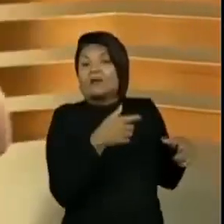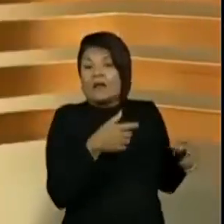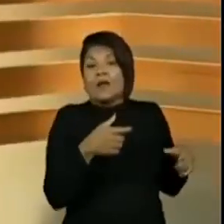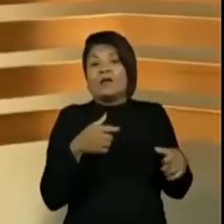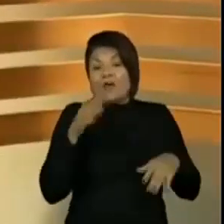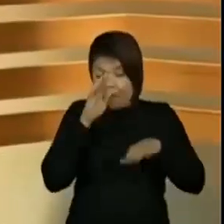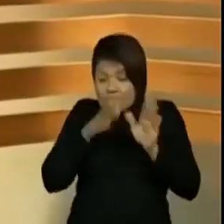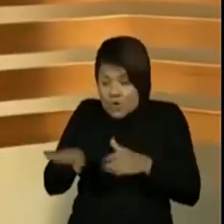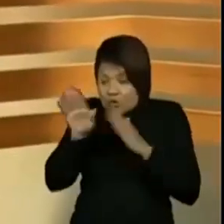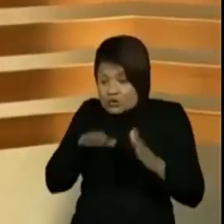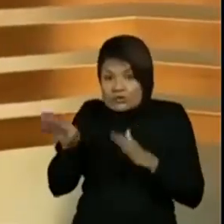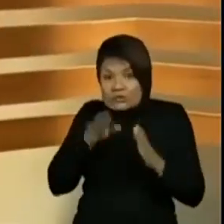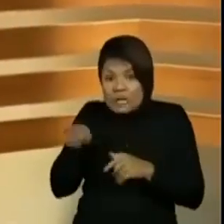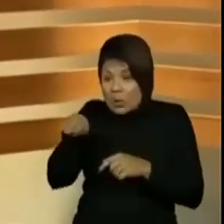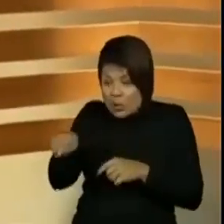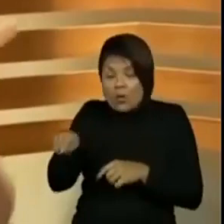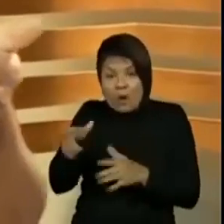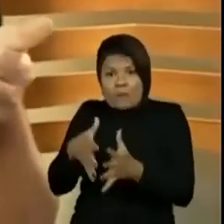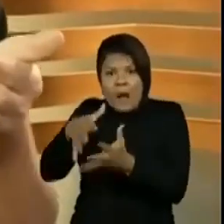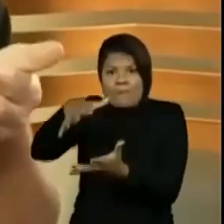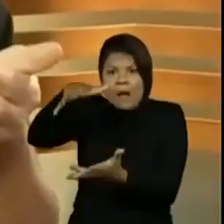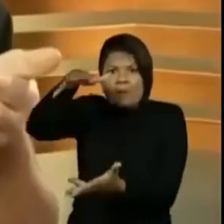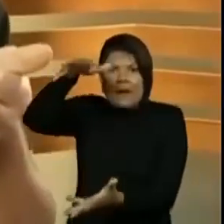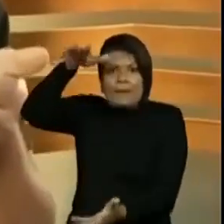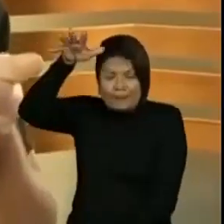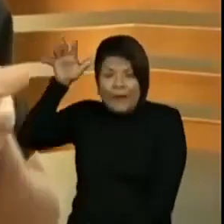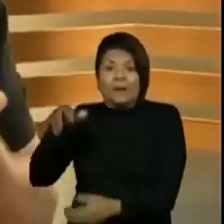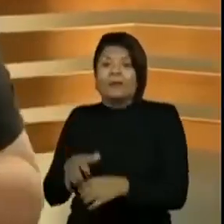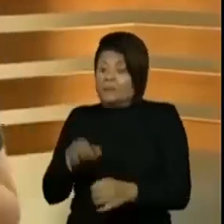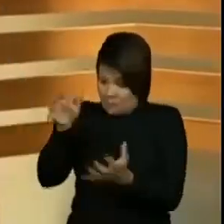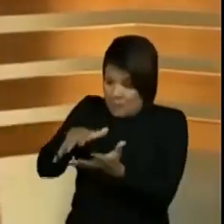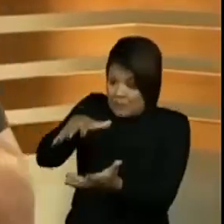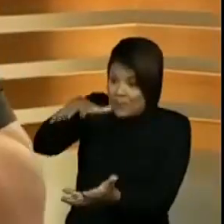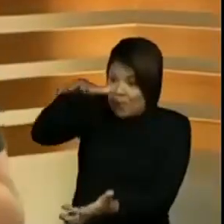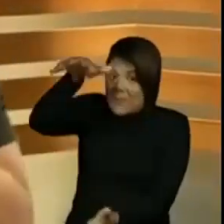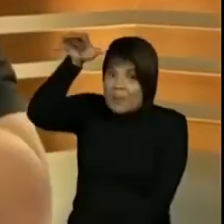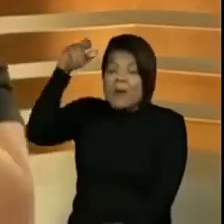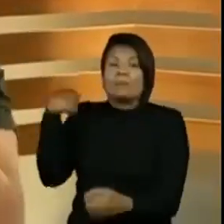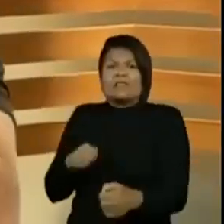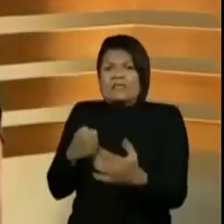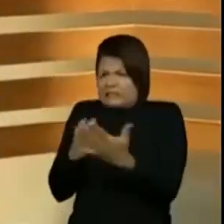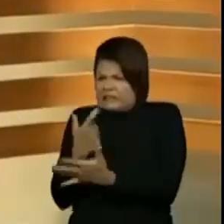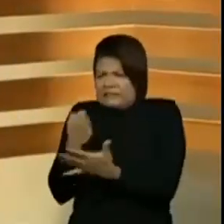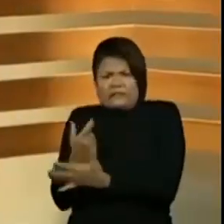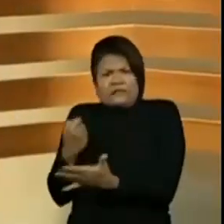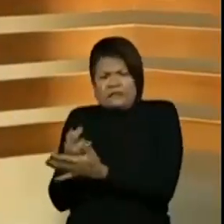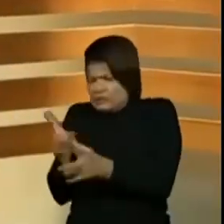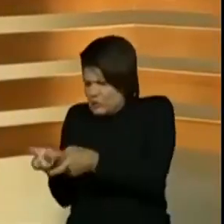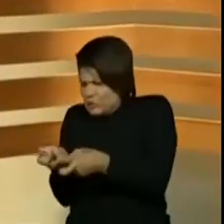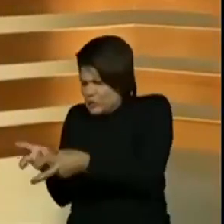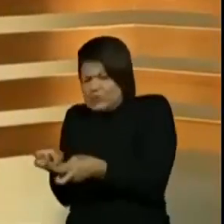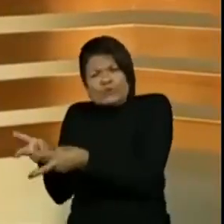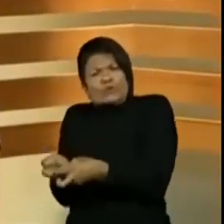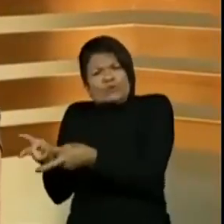a produção também. Conforme a produção também aumenta, a necessidade de consumir mais recursos